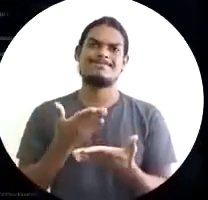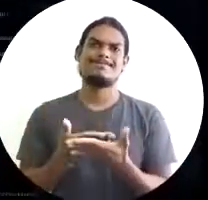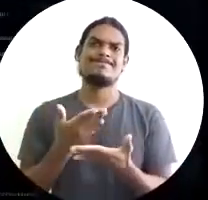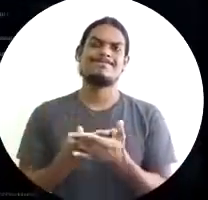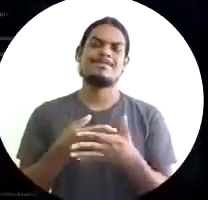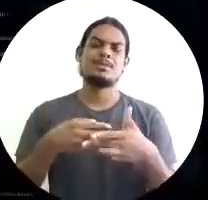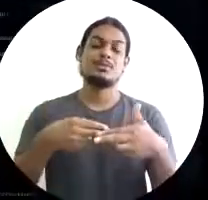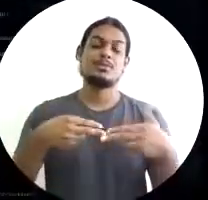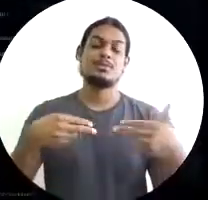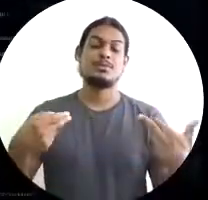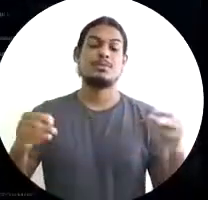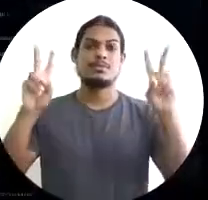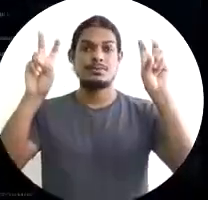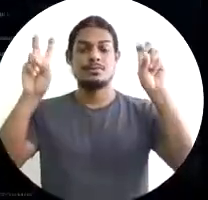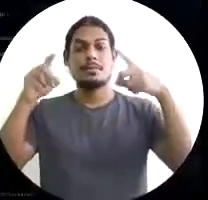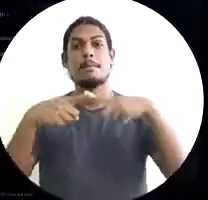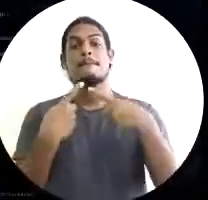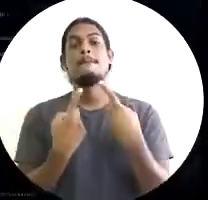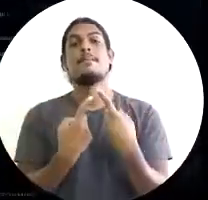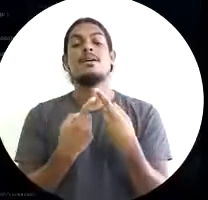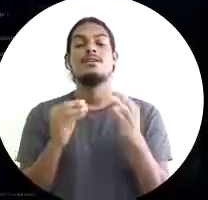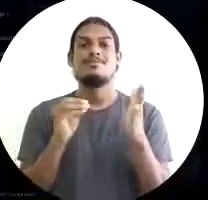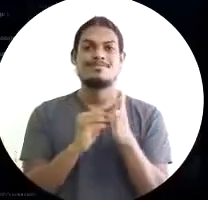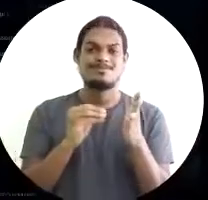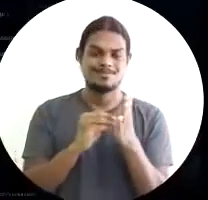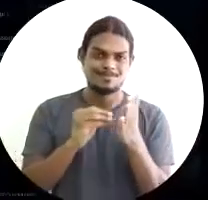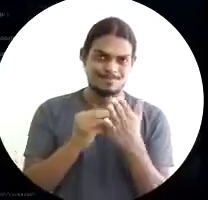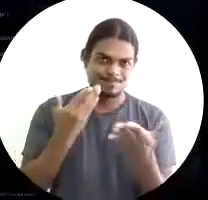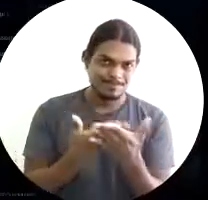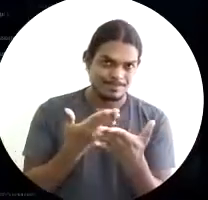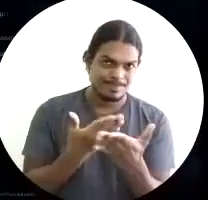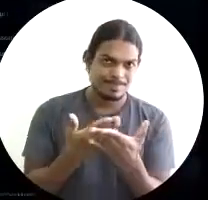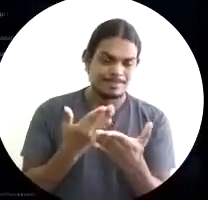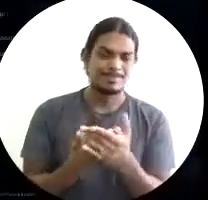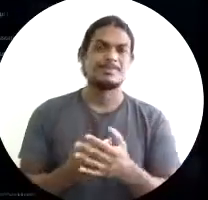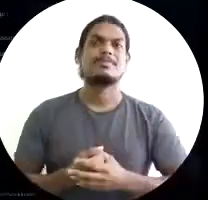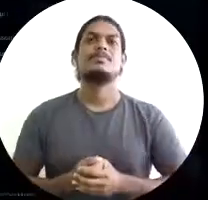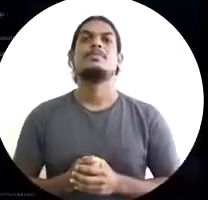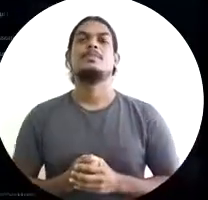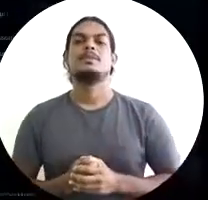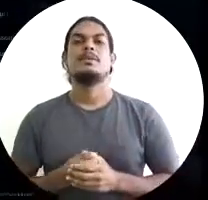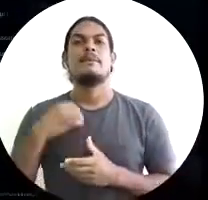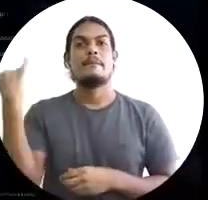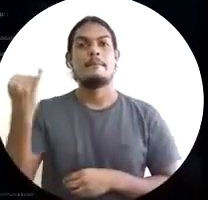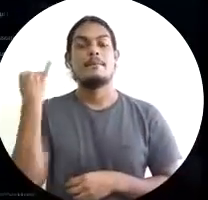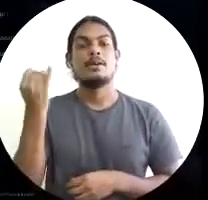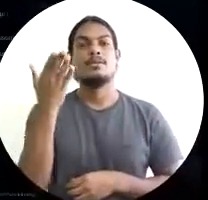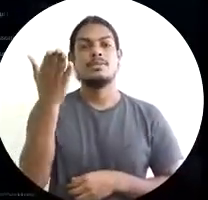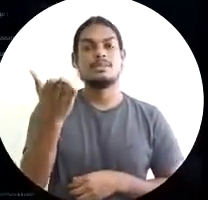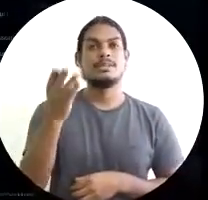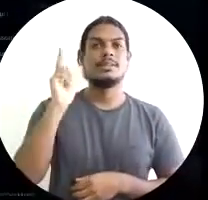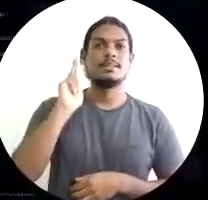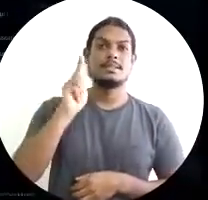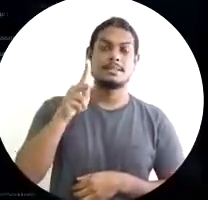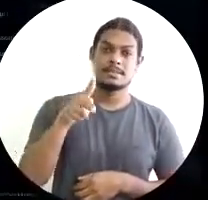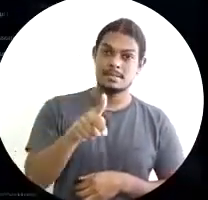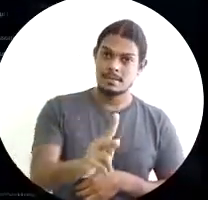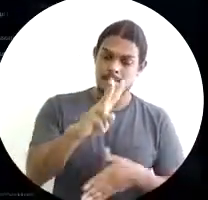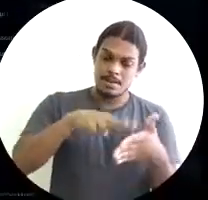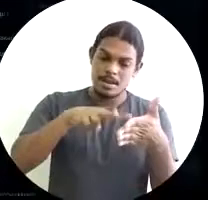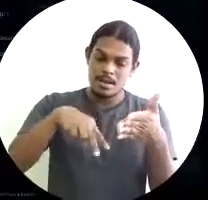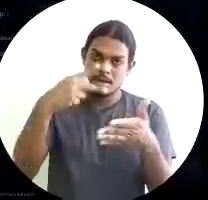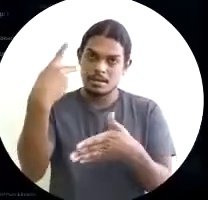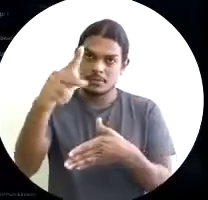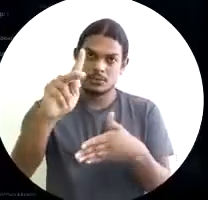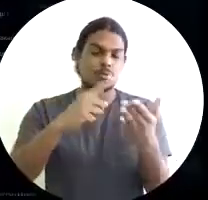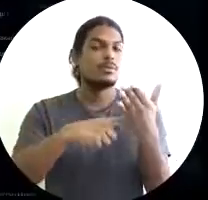coisa, só que ainda tem mais. Então, é muito importante que sempre você fique lendo o seu caderno de estudo. Ele é a sua principal